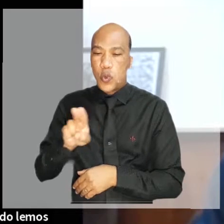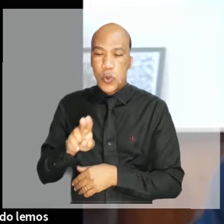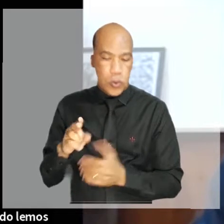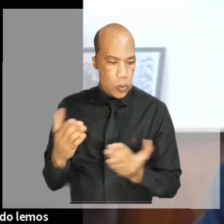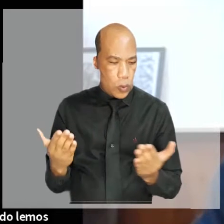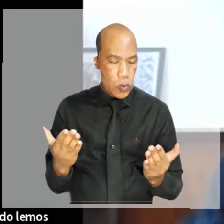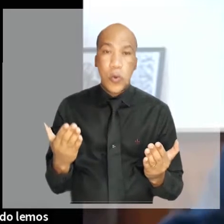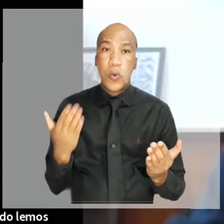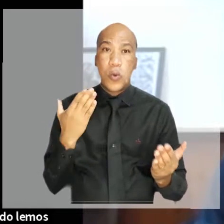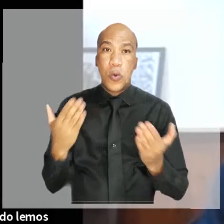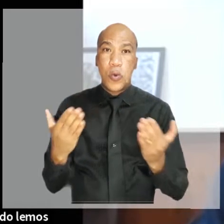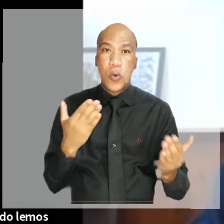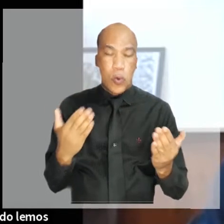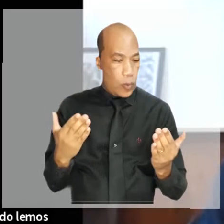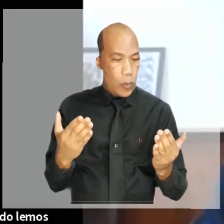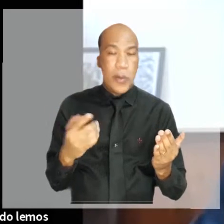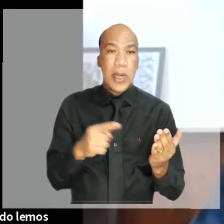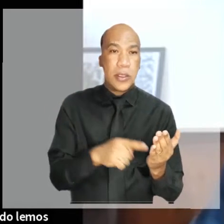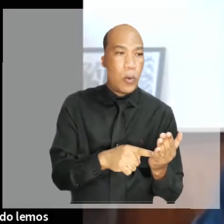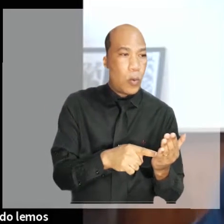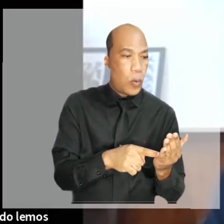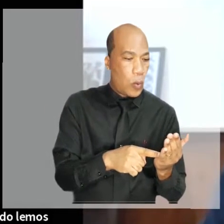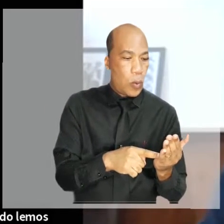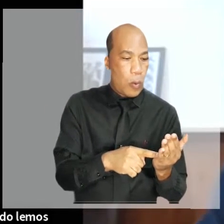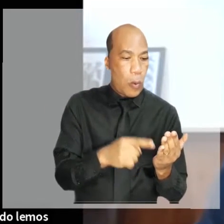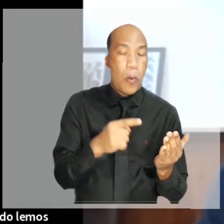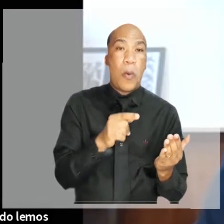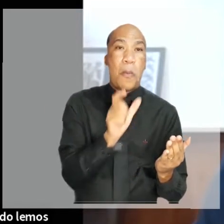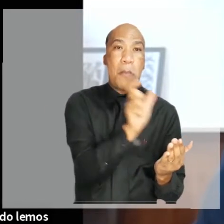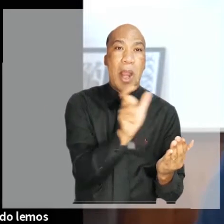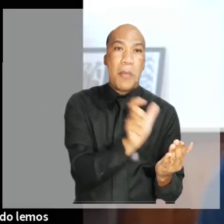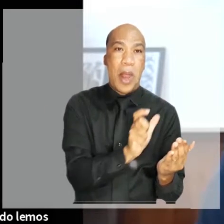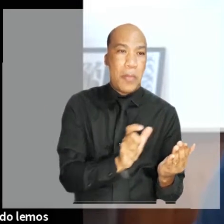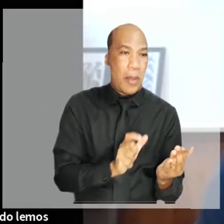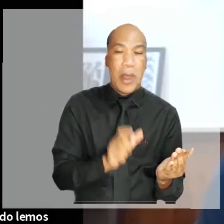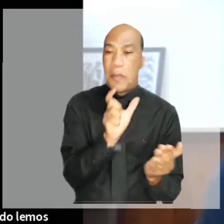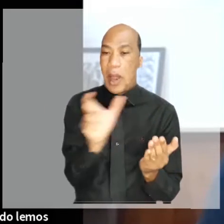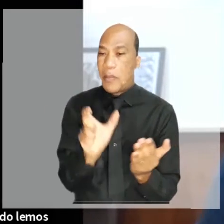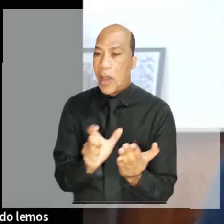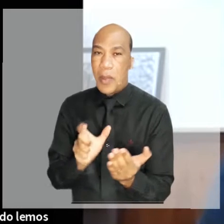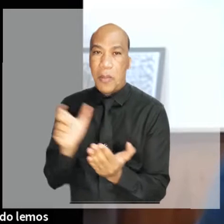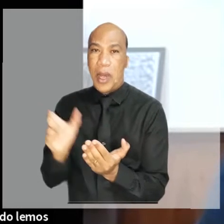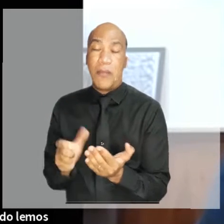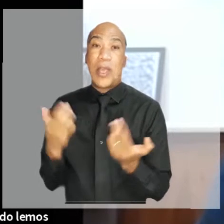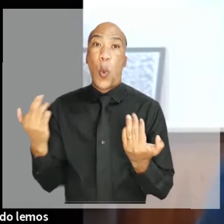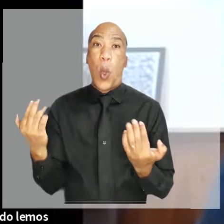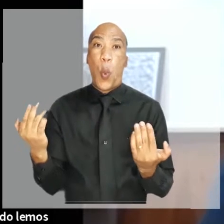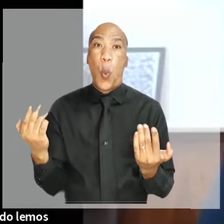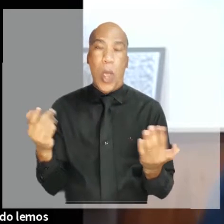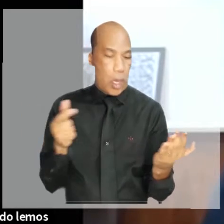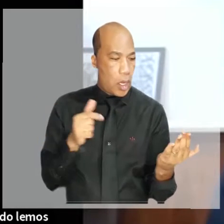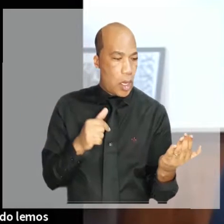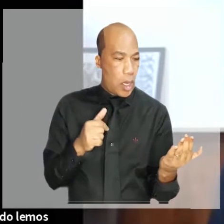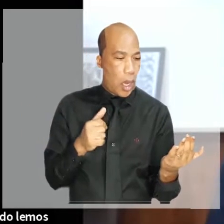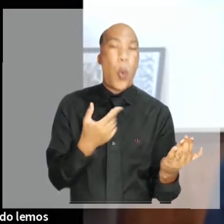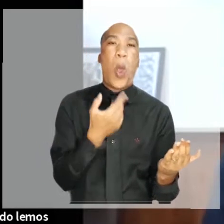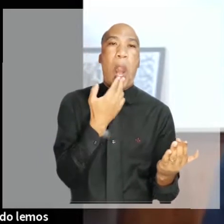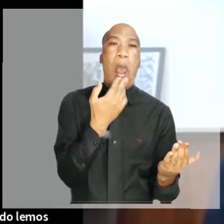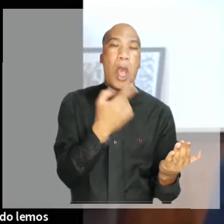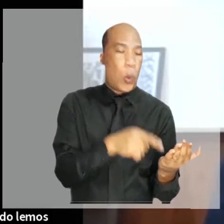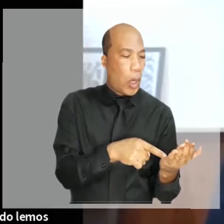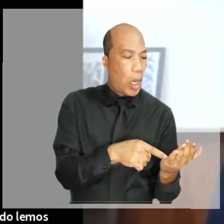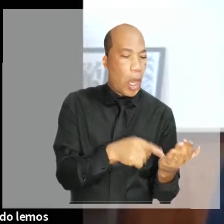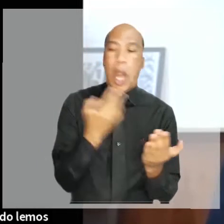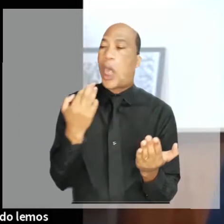seus algoritmos vamos dizer, no uso de tradução, né? Então, esses insumos